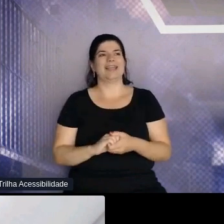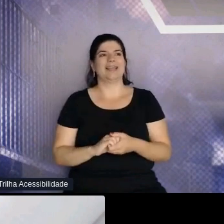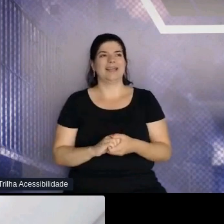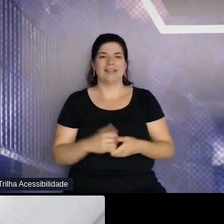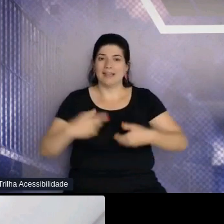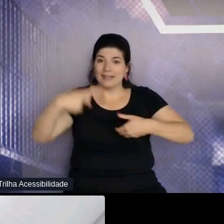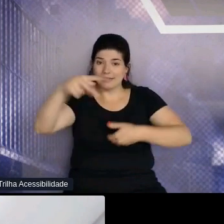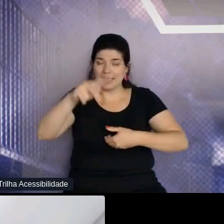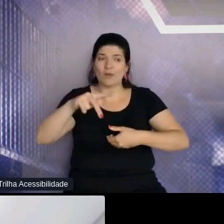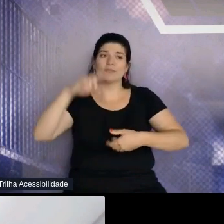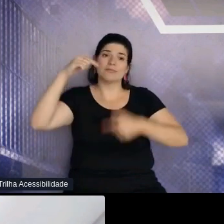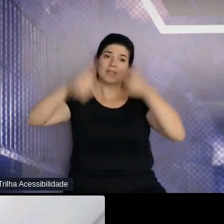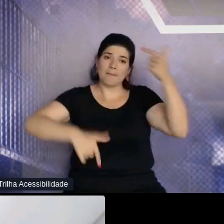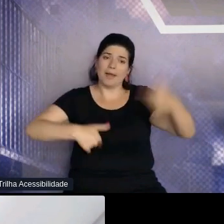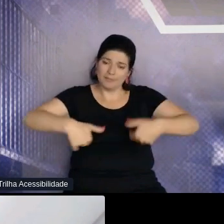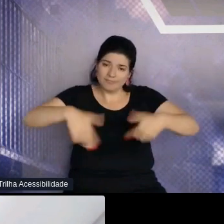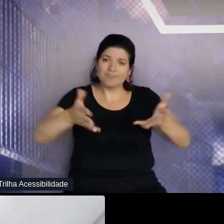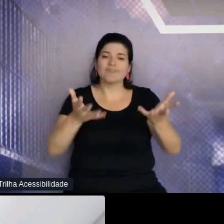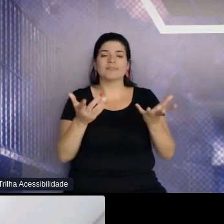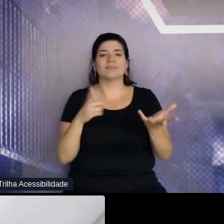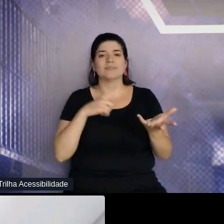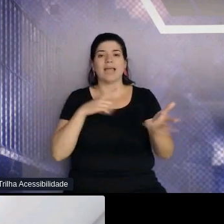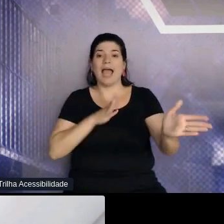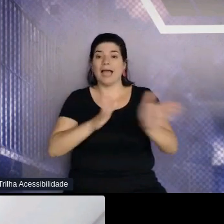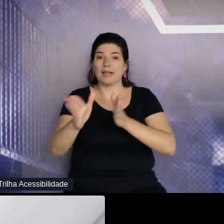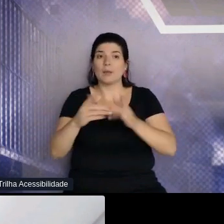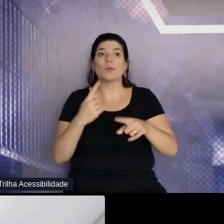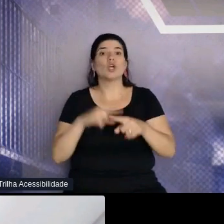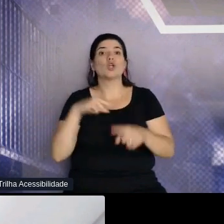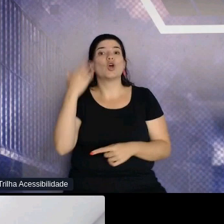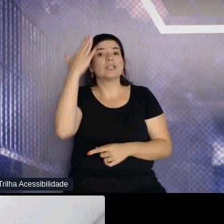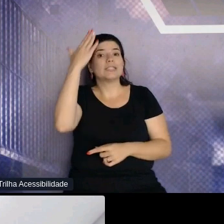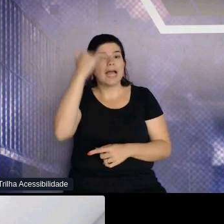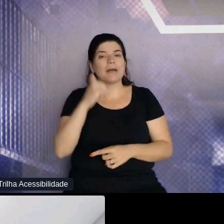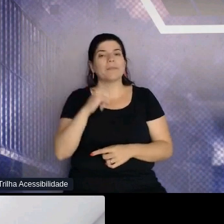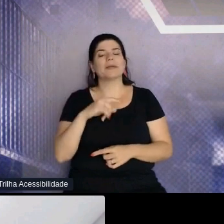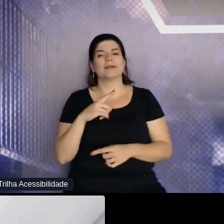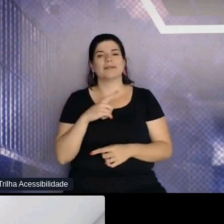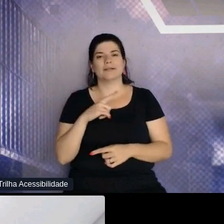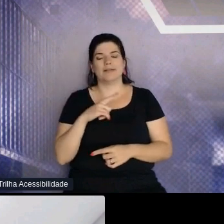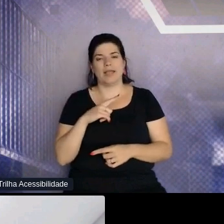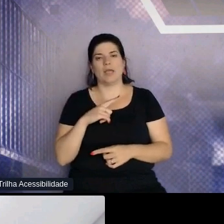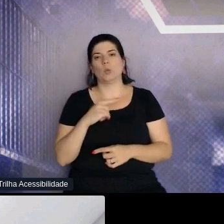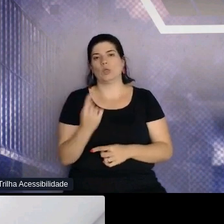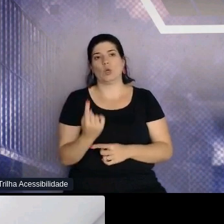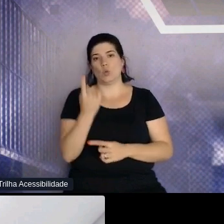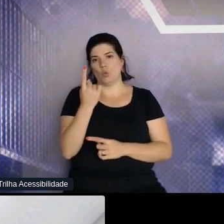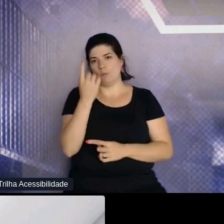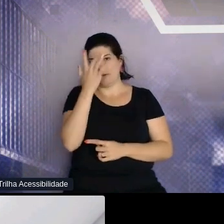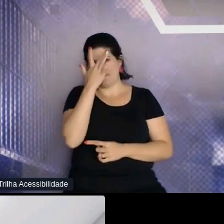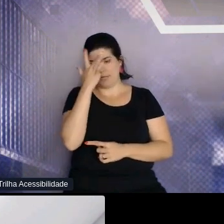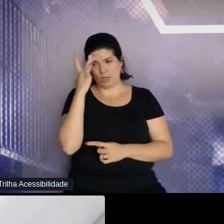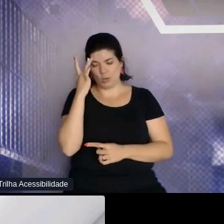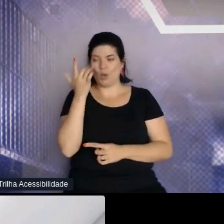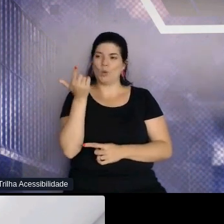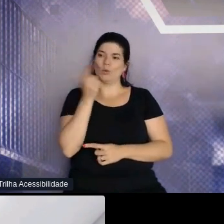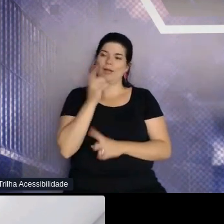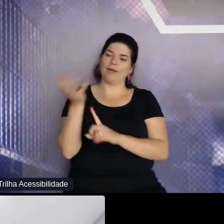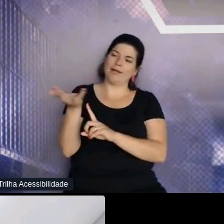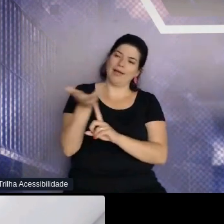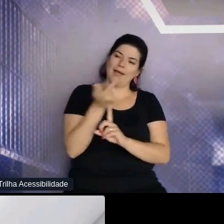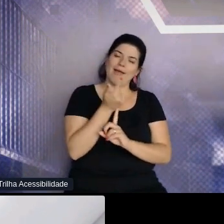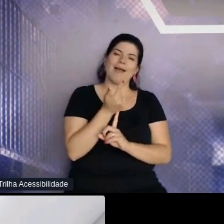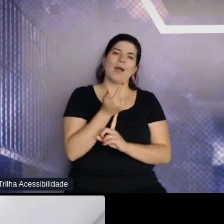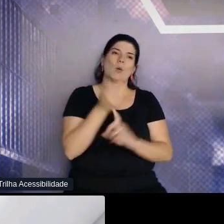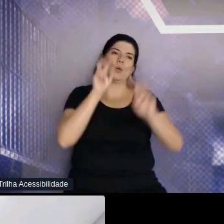vocês a acessibilidade, porque a gente sabe que cada vez mais que a gente falar, uma pessoa que a gente conseguir cativar para o tema é uma pessoa